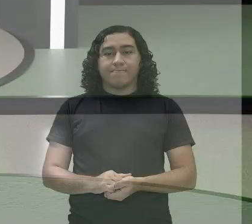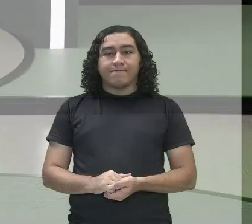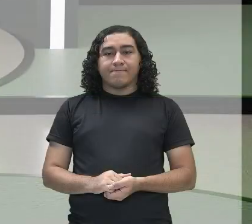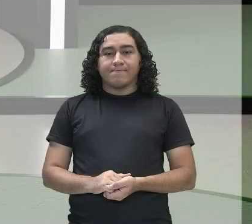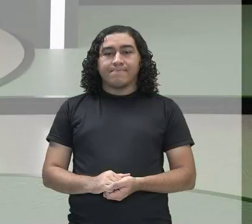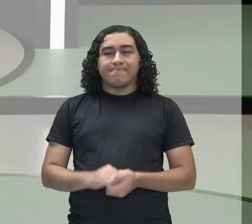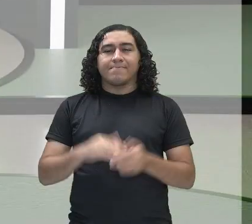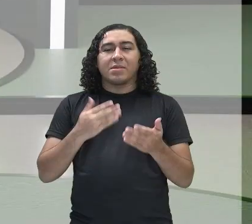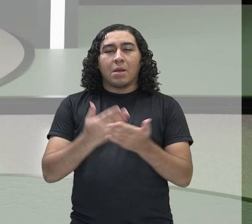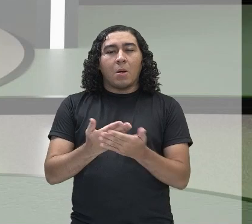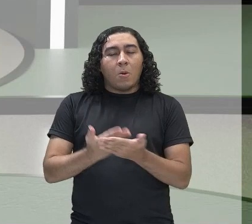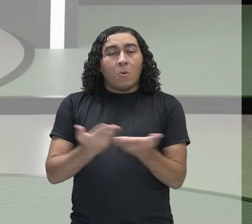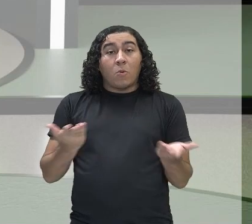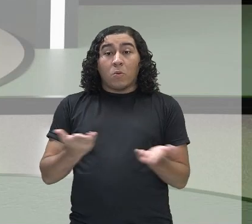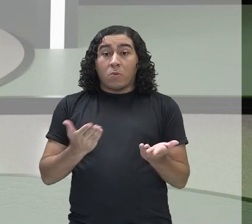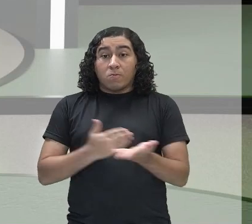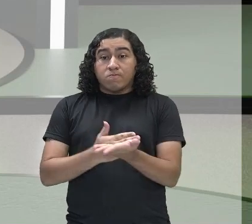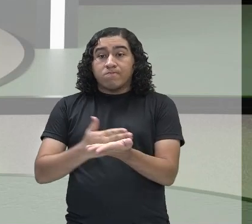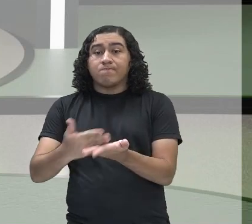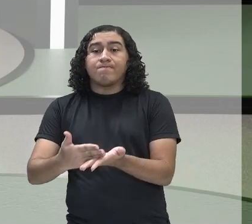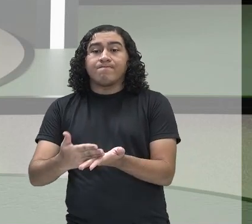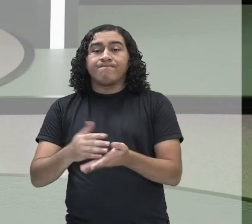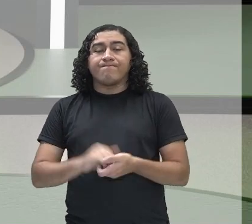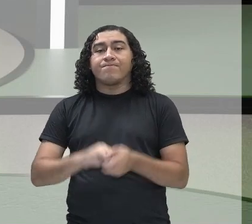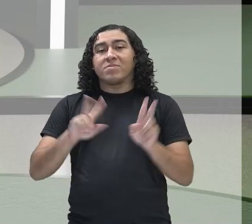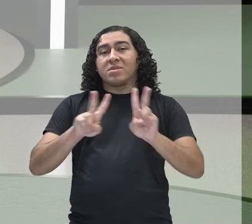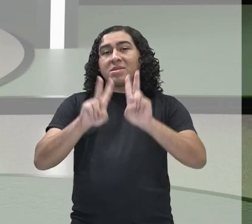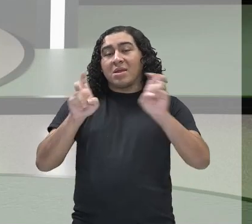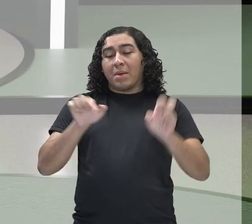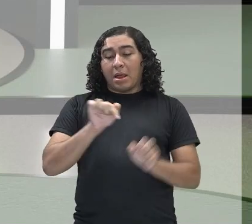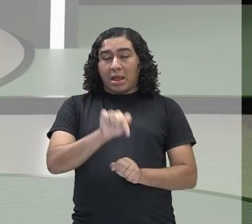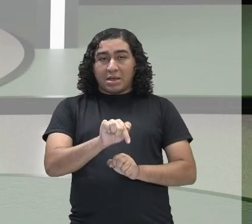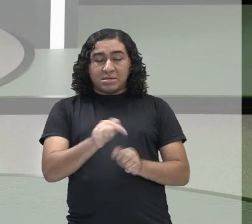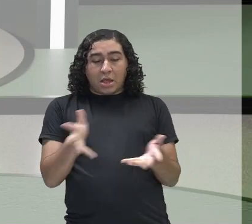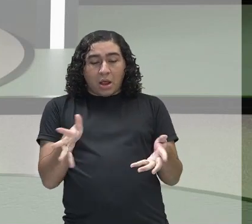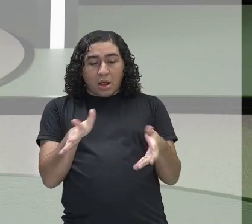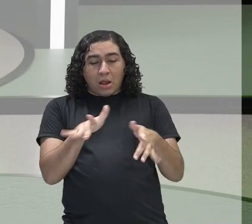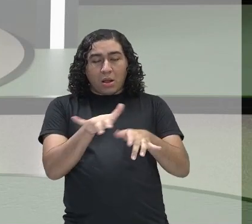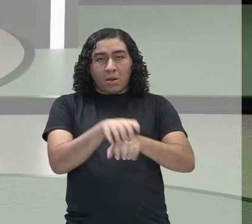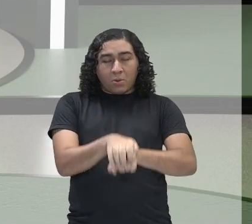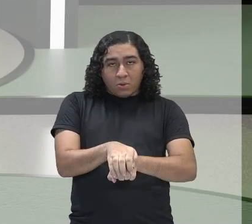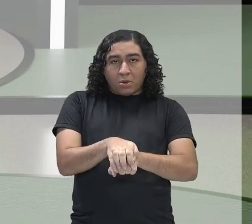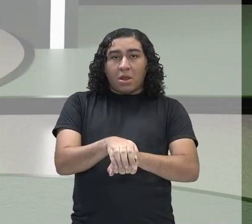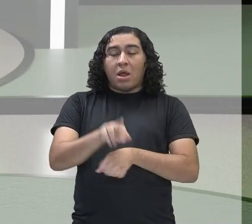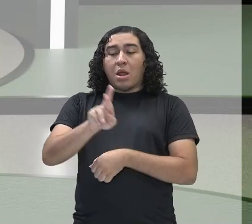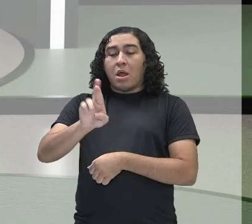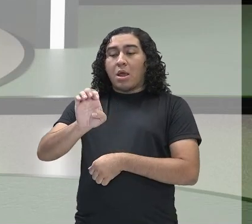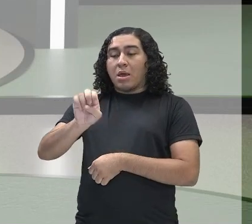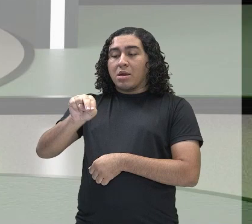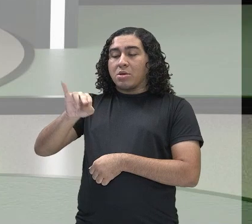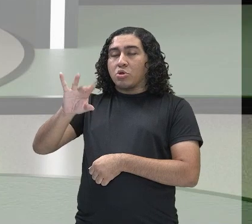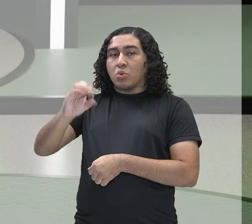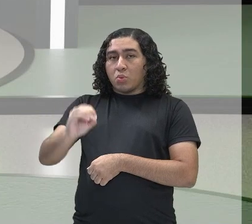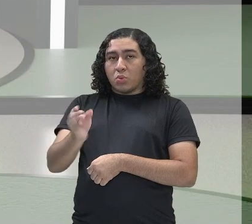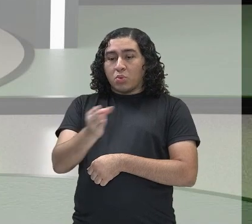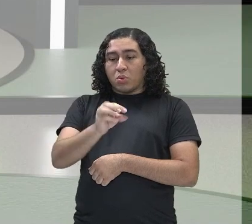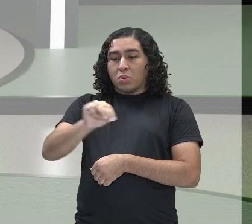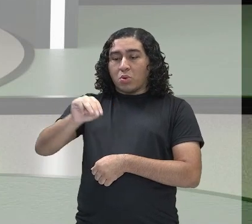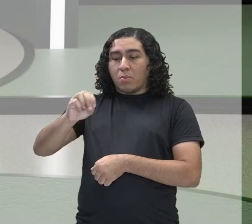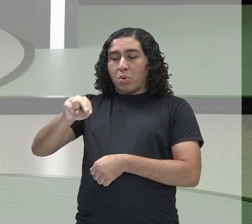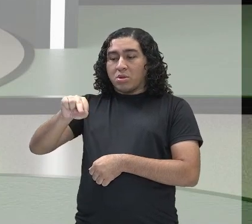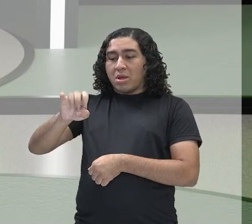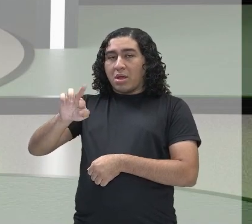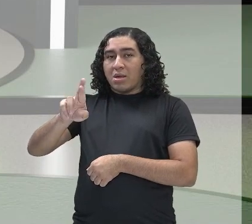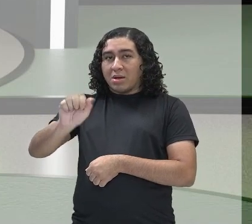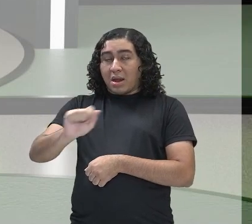e na nossa aula vamos falar sobre o reino monera Vamos estudar aí sobre o grupo das bactérias